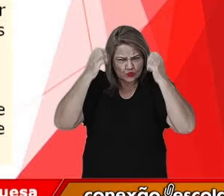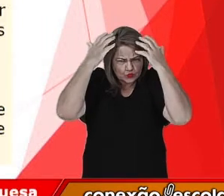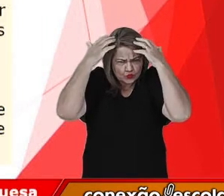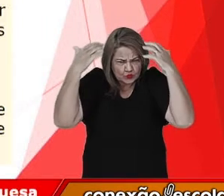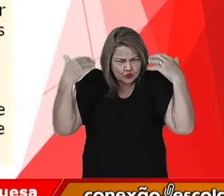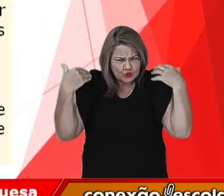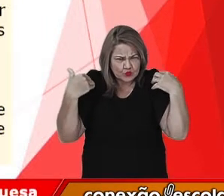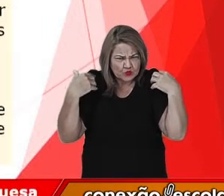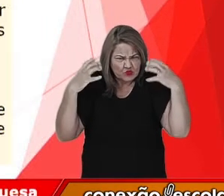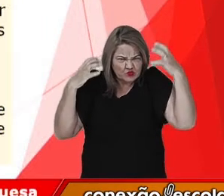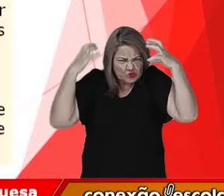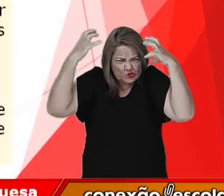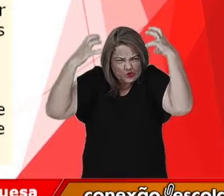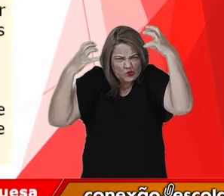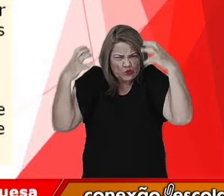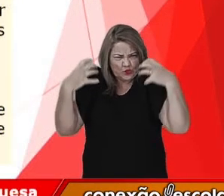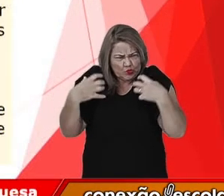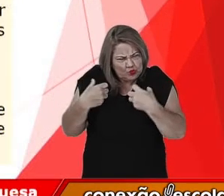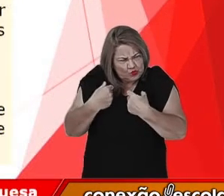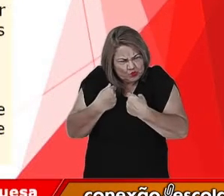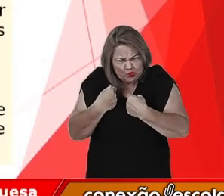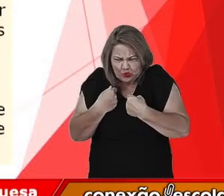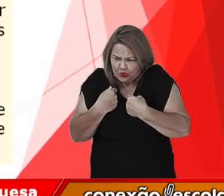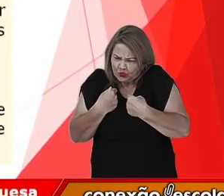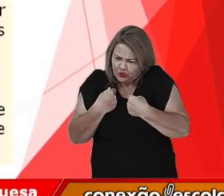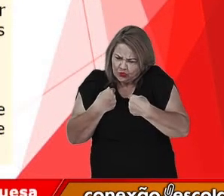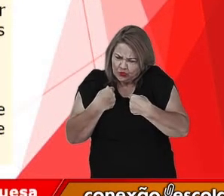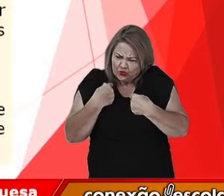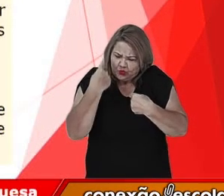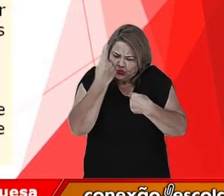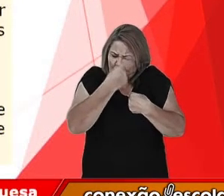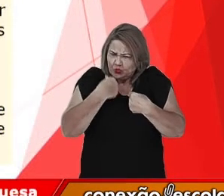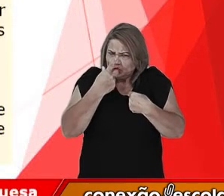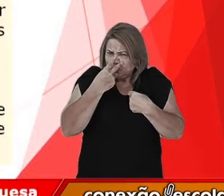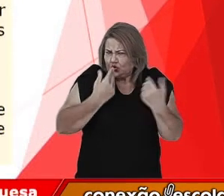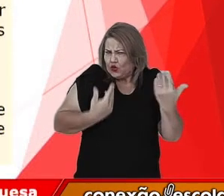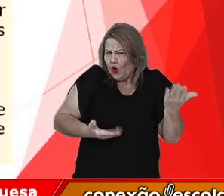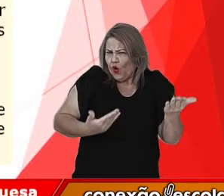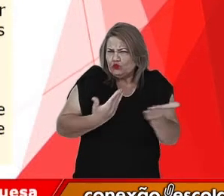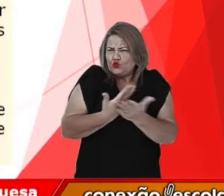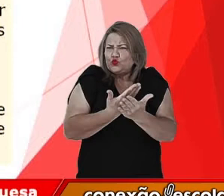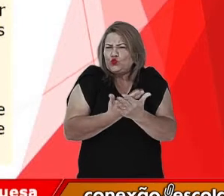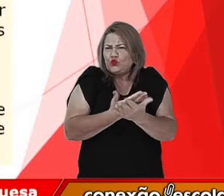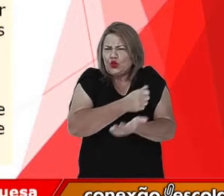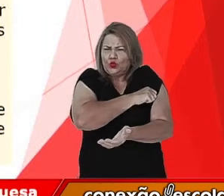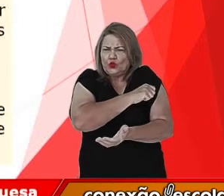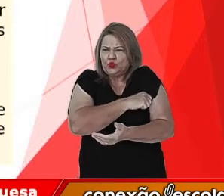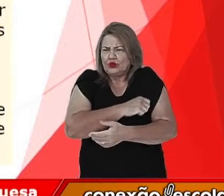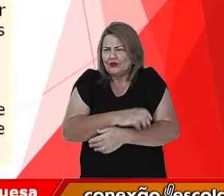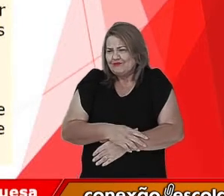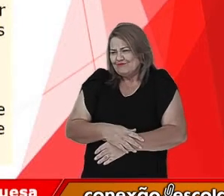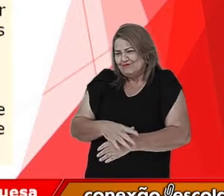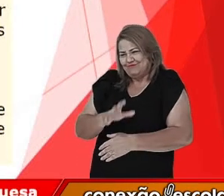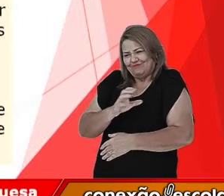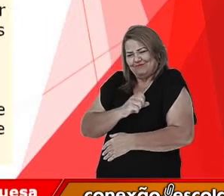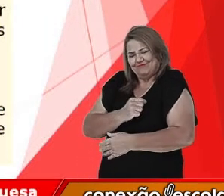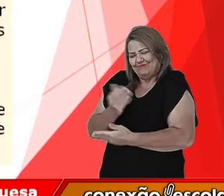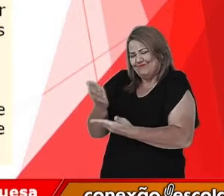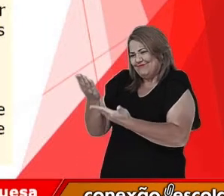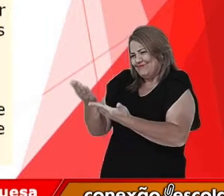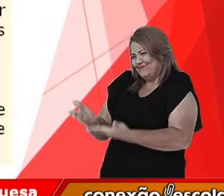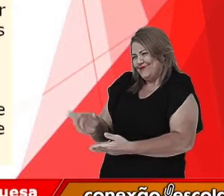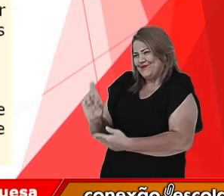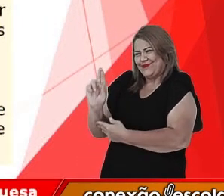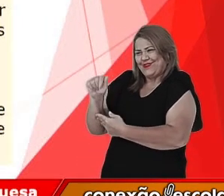crescidos e desalinhados, tinha um jeito jovial de estudante. Minha querida Raquel,